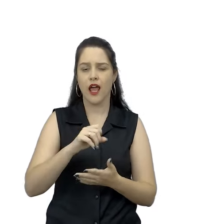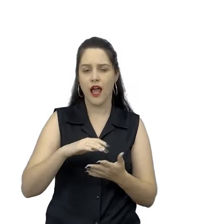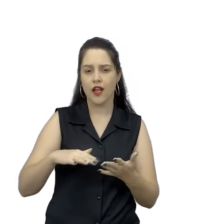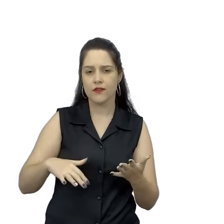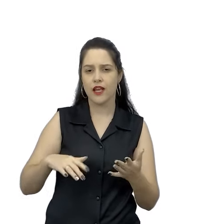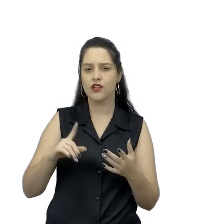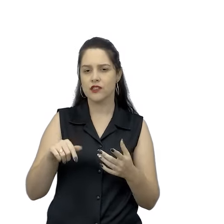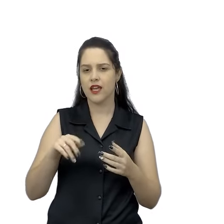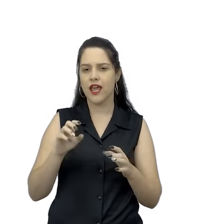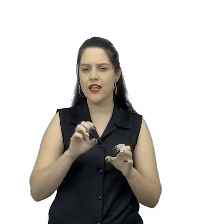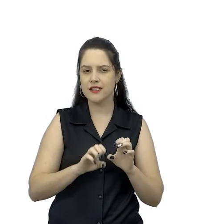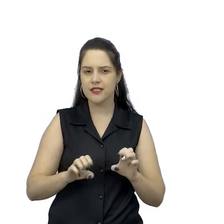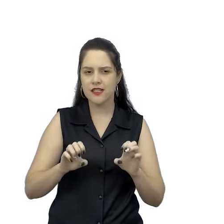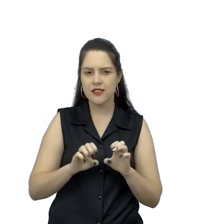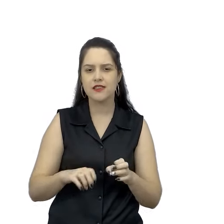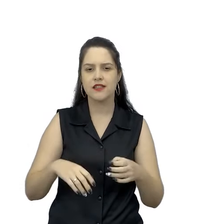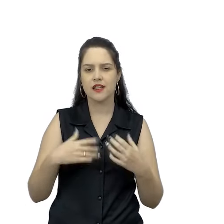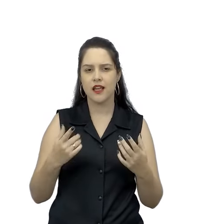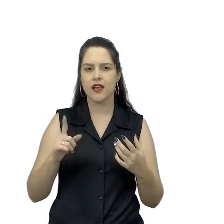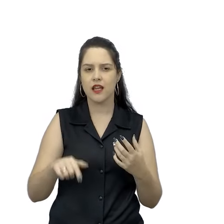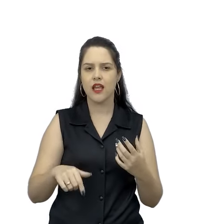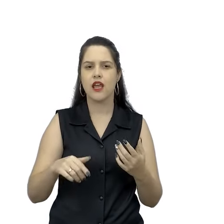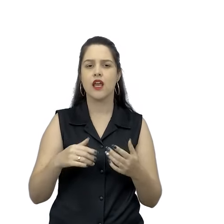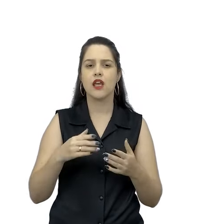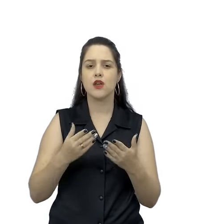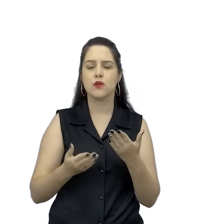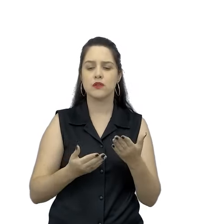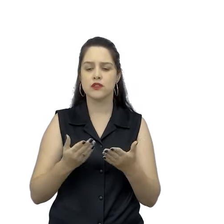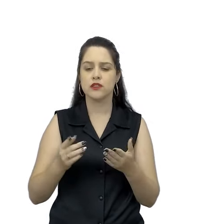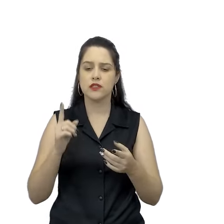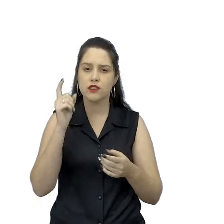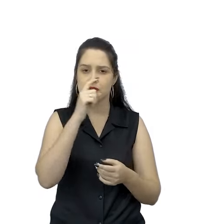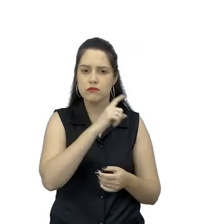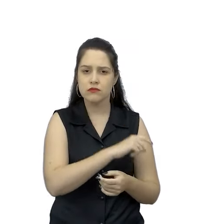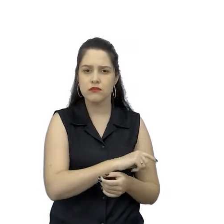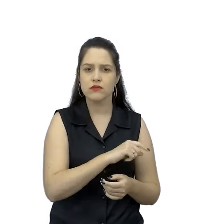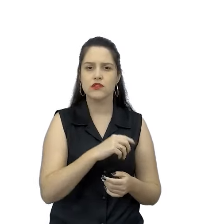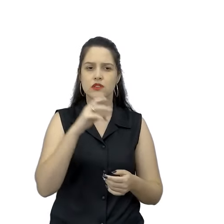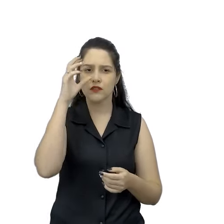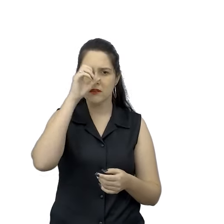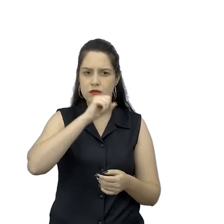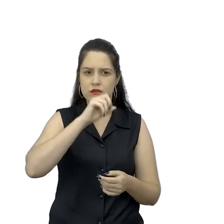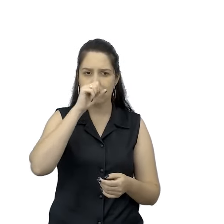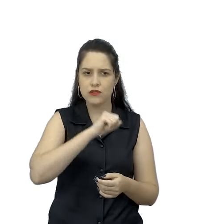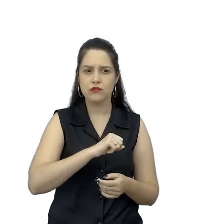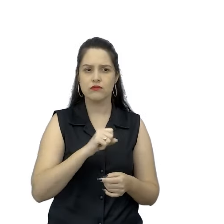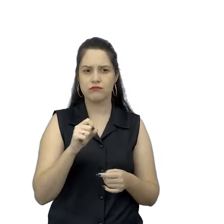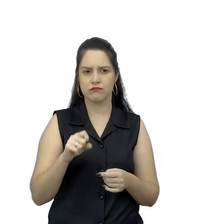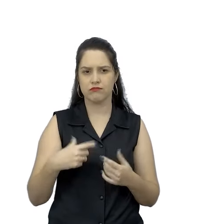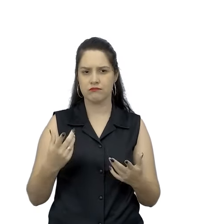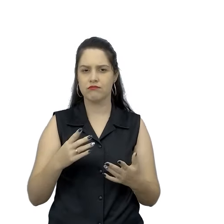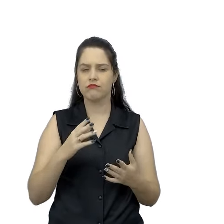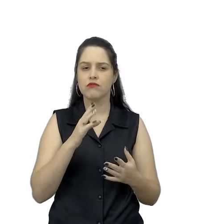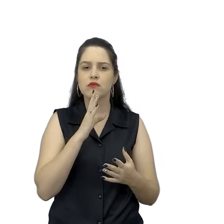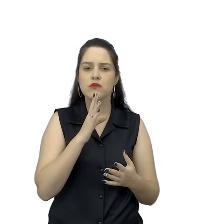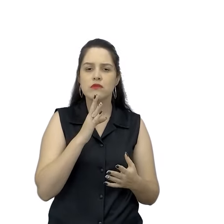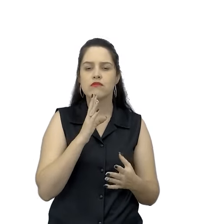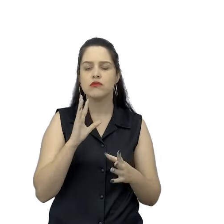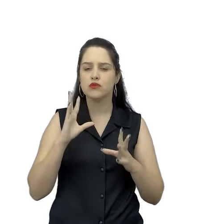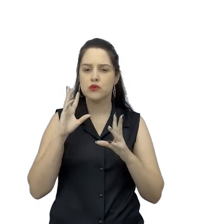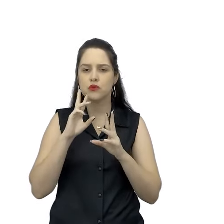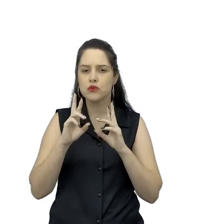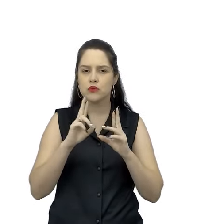né, que estão relacionadas ao objeto do conhecimento e à dificuldade de aprendizagem desses estudantes. Relacionando tudo